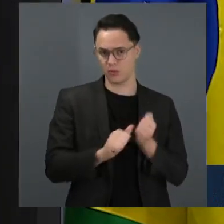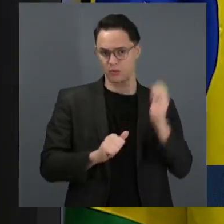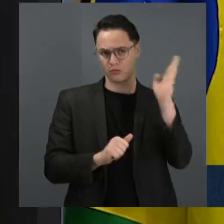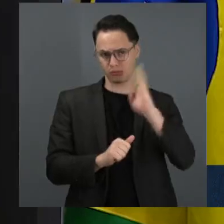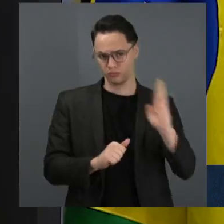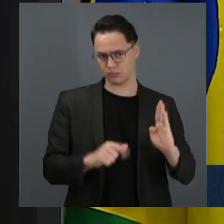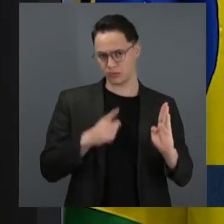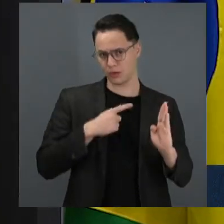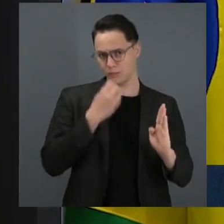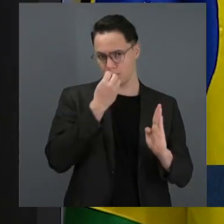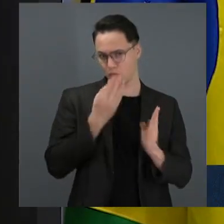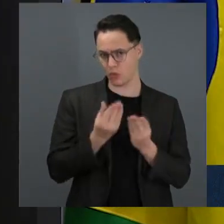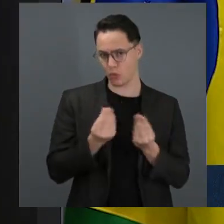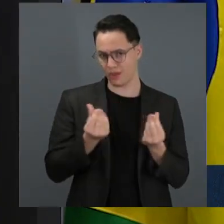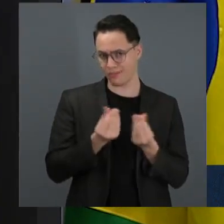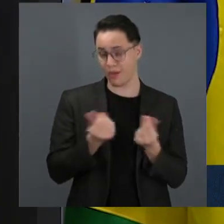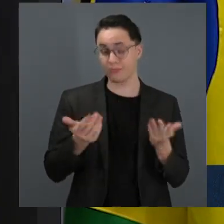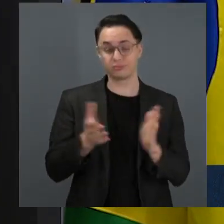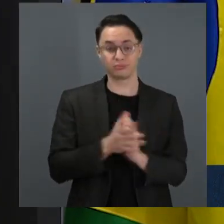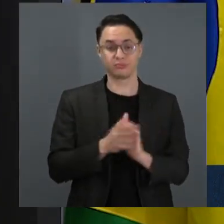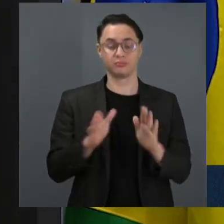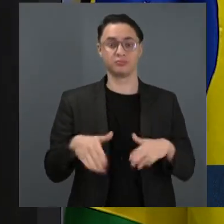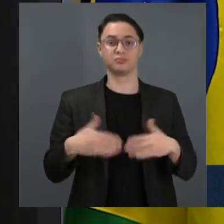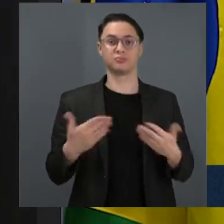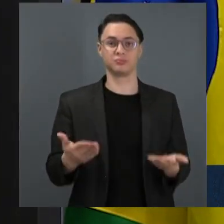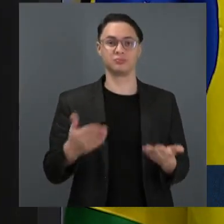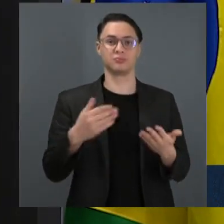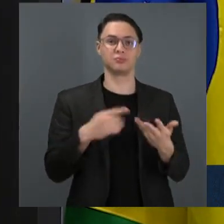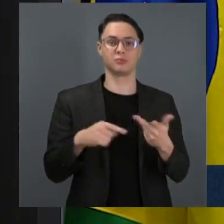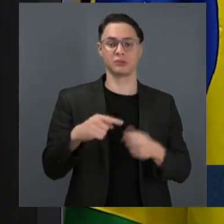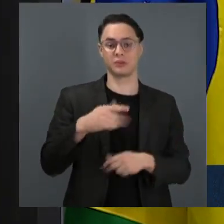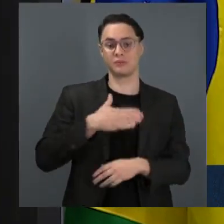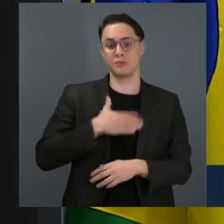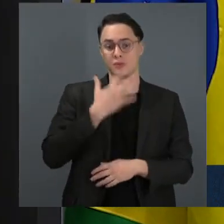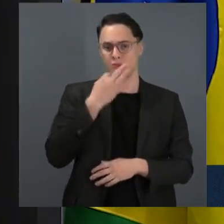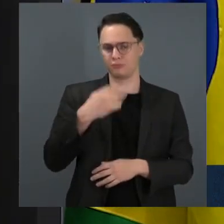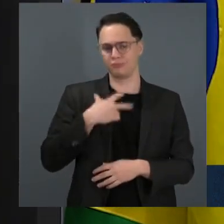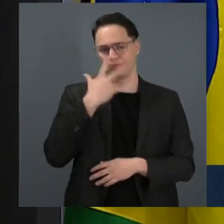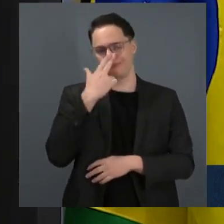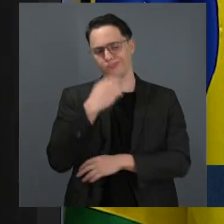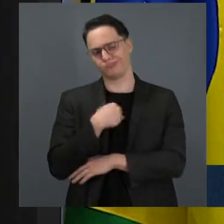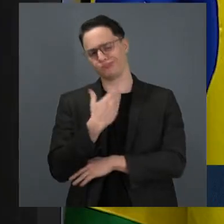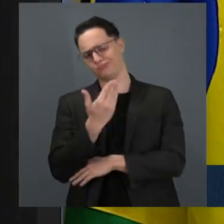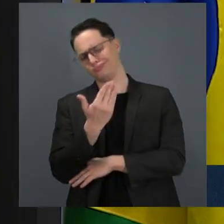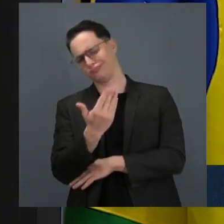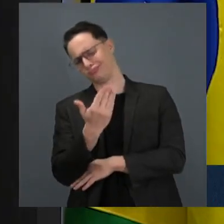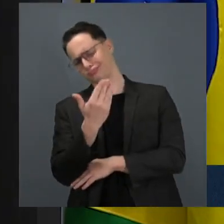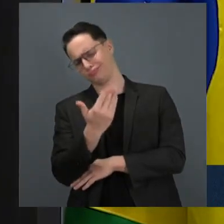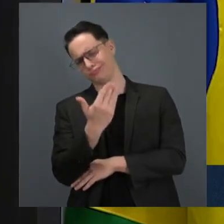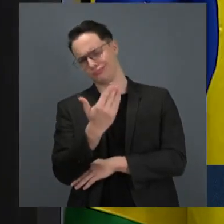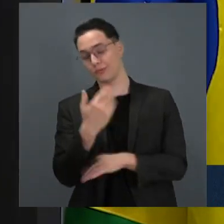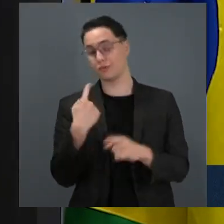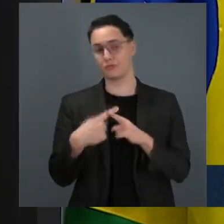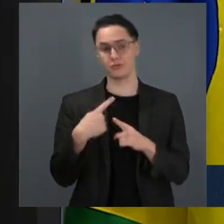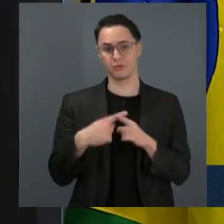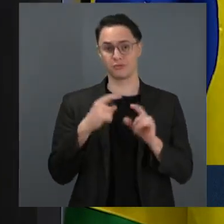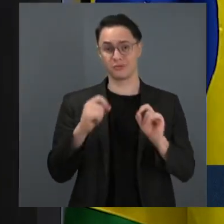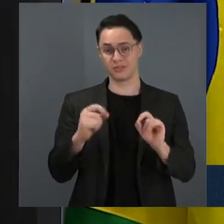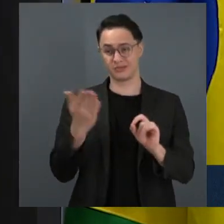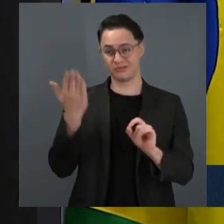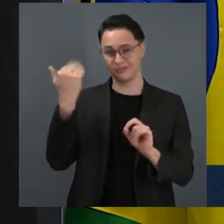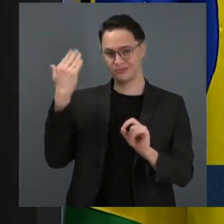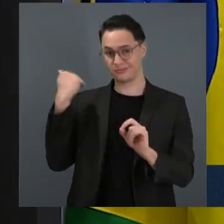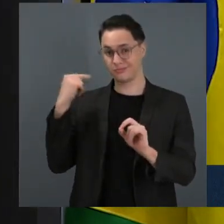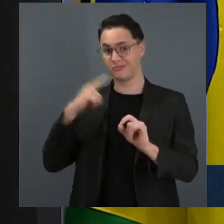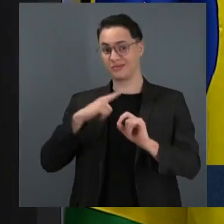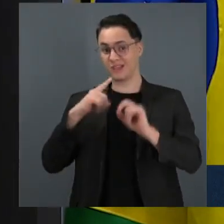boa qualidade? Tudo isso, senhor presidente, ao meu ver, está cheirando muito mal, principalmente depois do